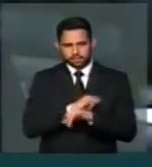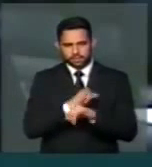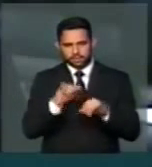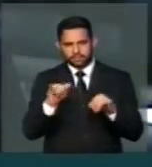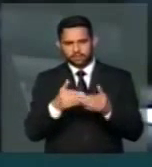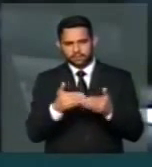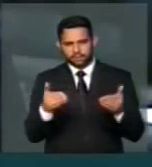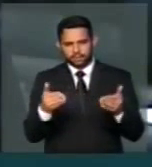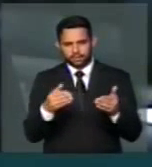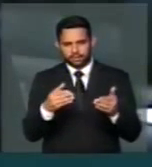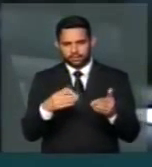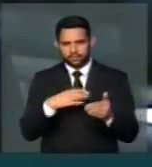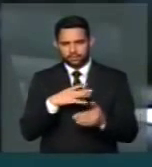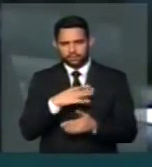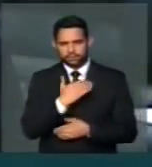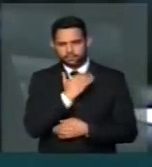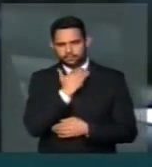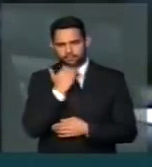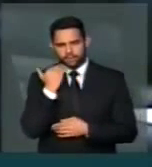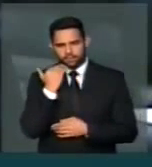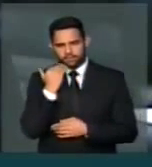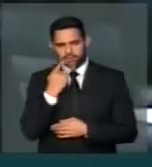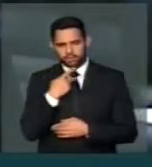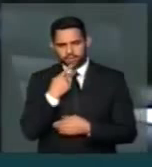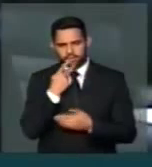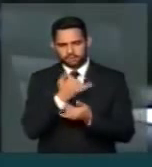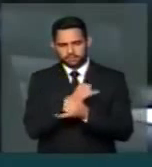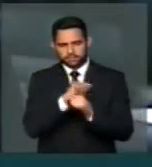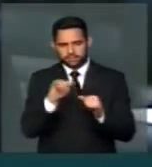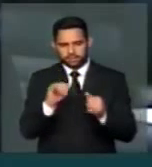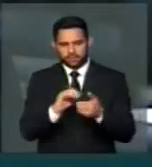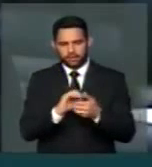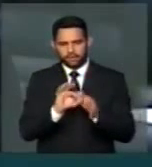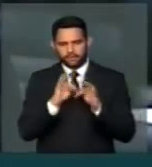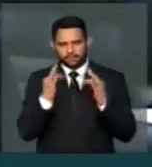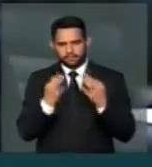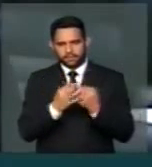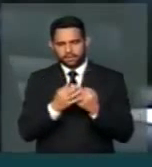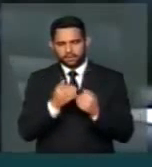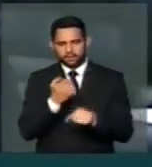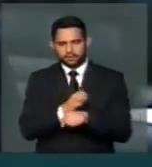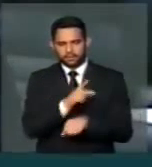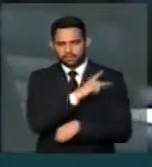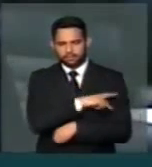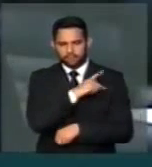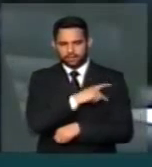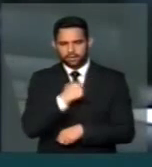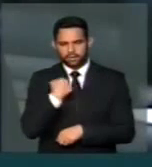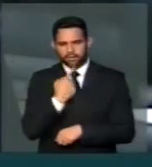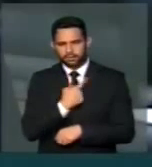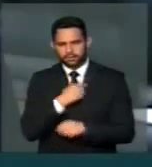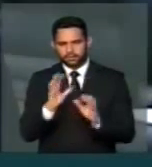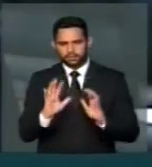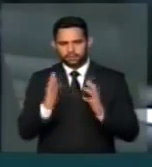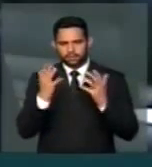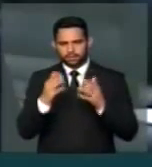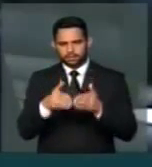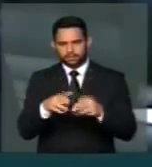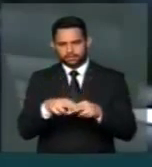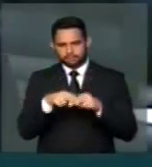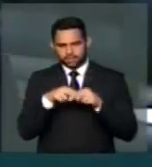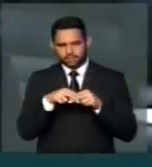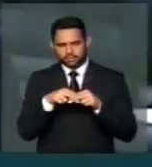registrar o seu passamento e transmitir à família e ao Estado do Piauí as nossas homenagens. E